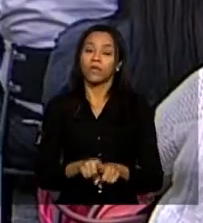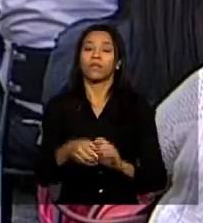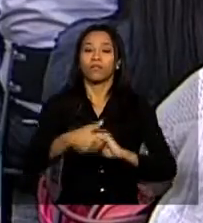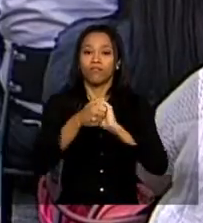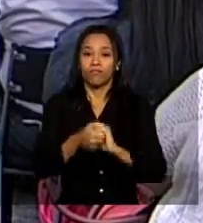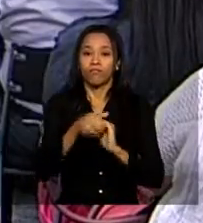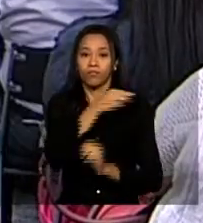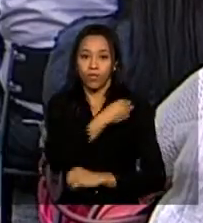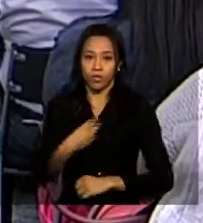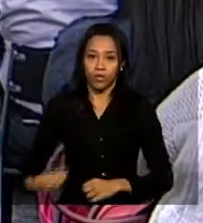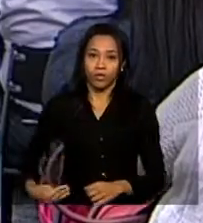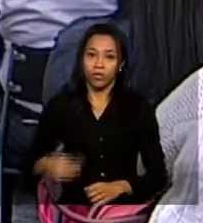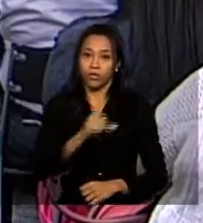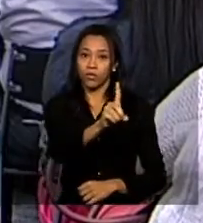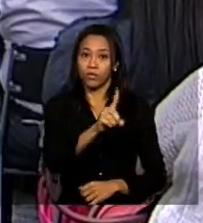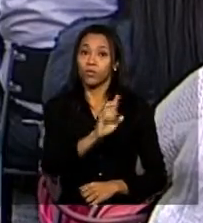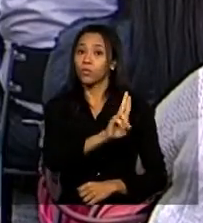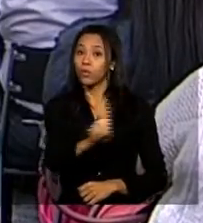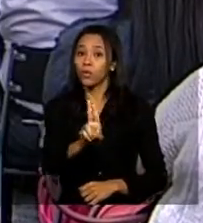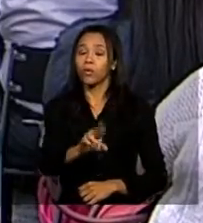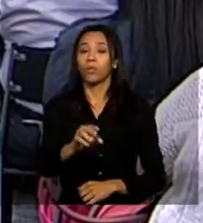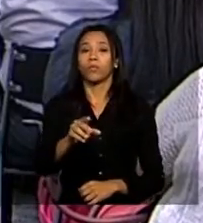Secretaria-Geral,